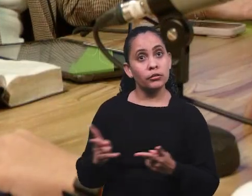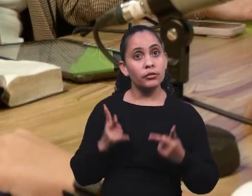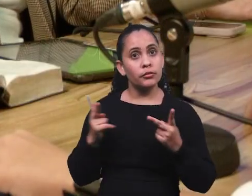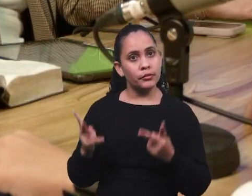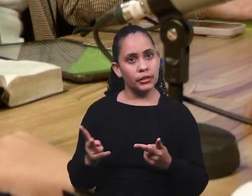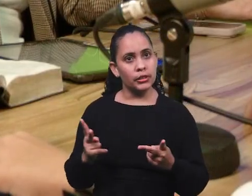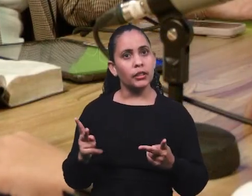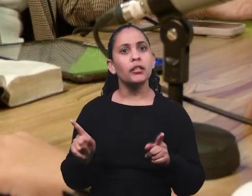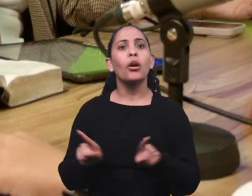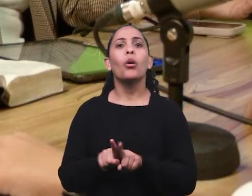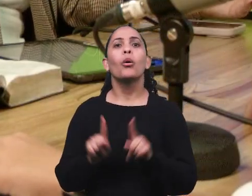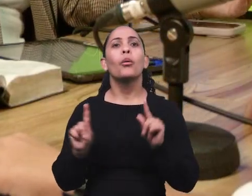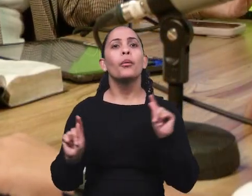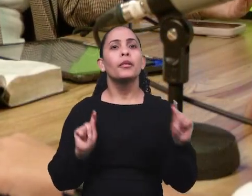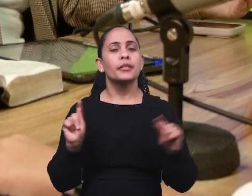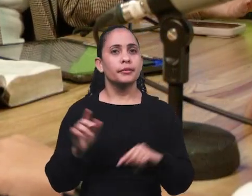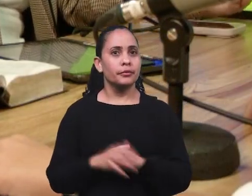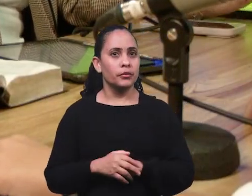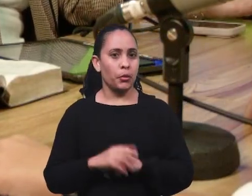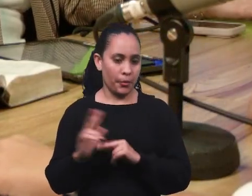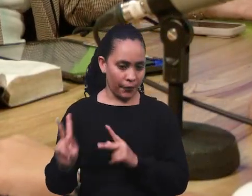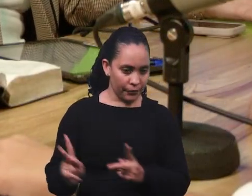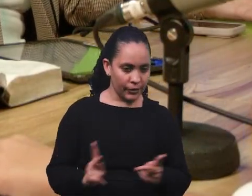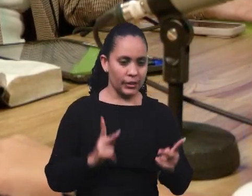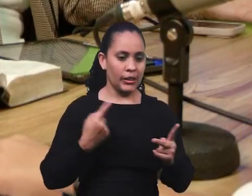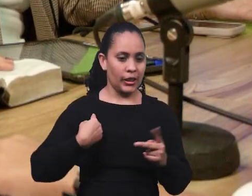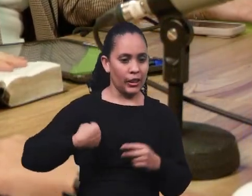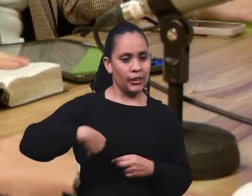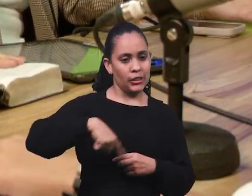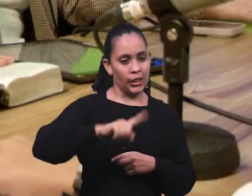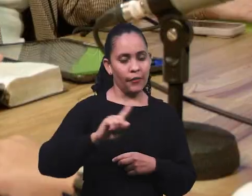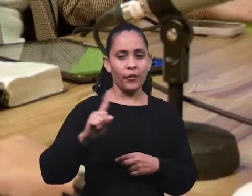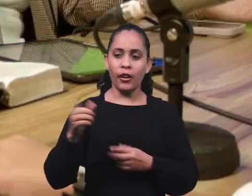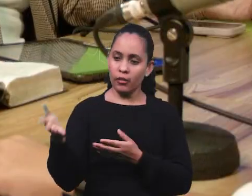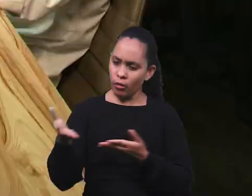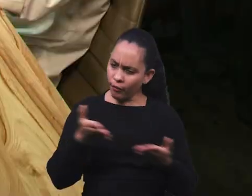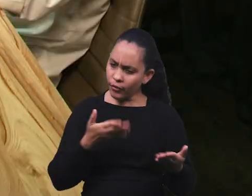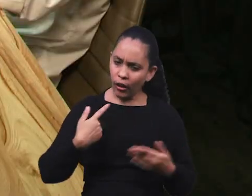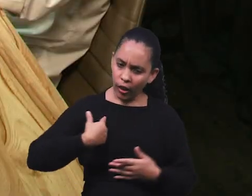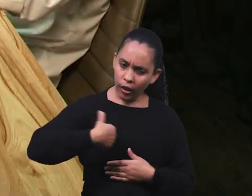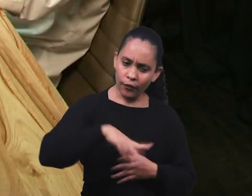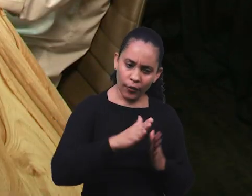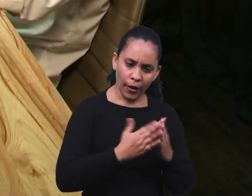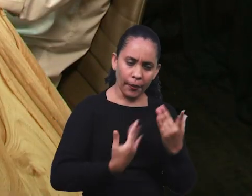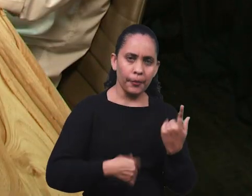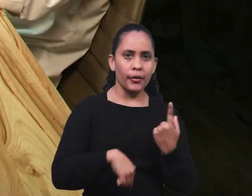visita, né? Então, assim, foi uma visitante, correto? Sim. E aí,